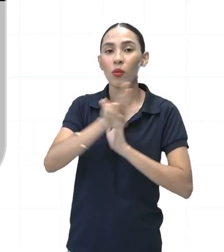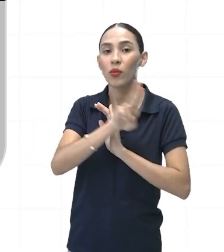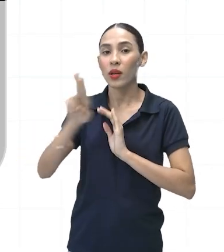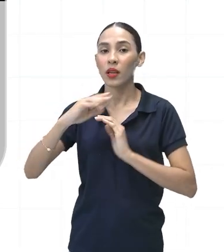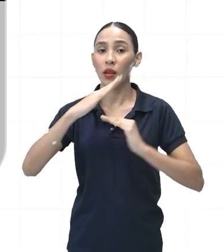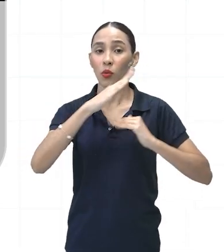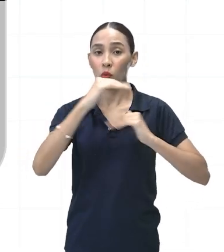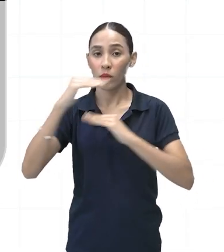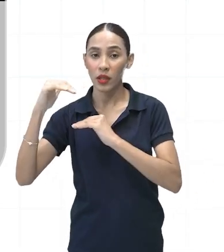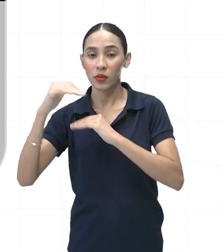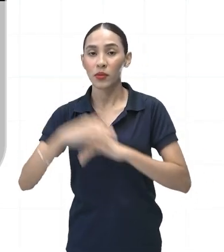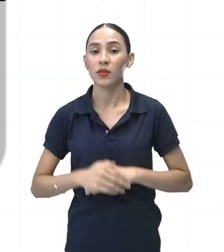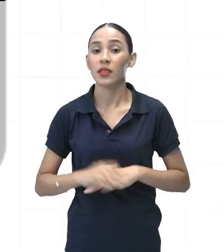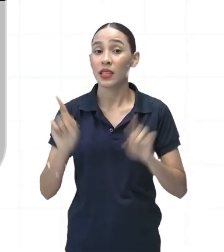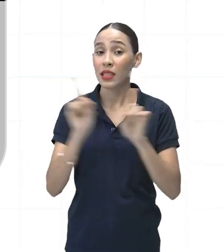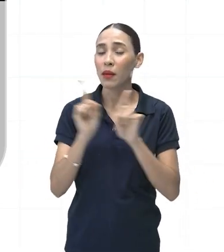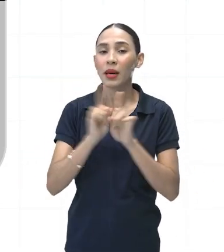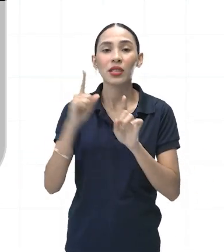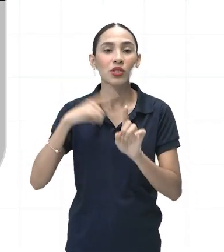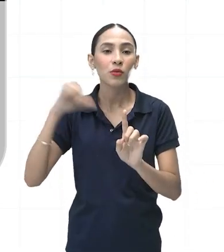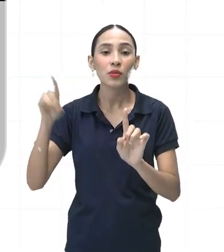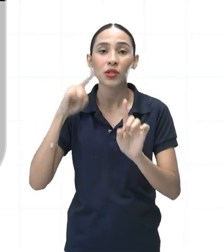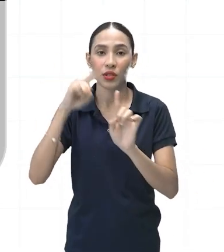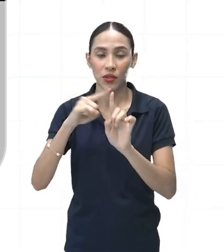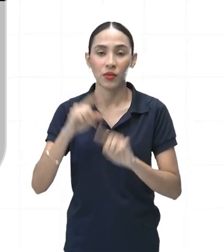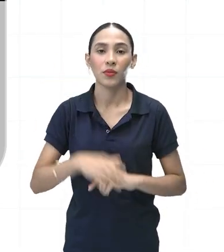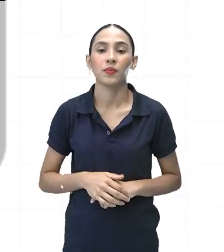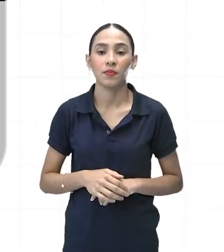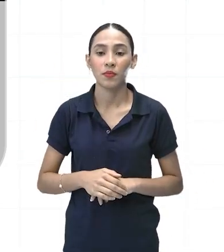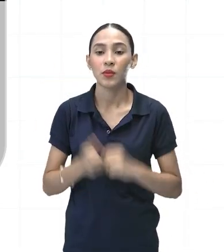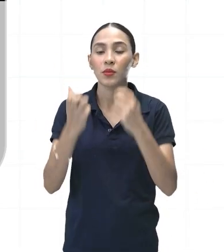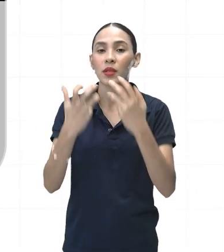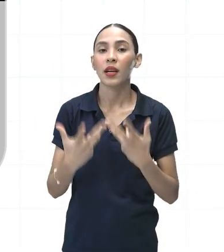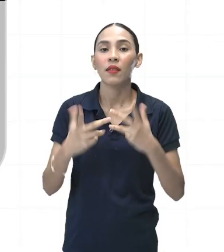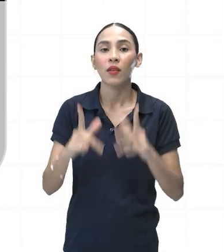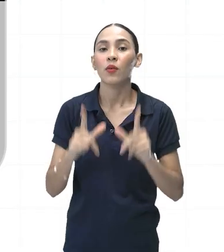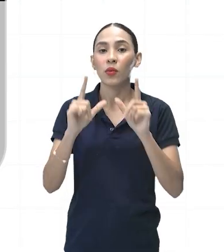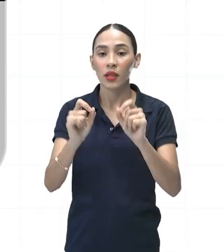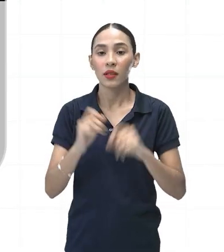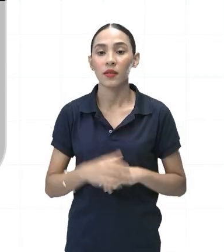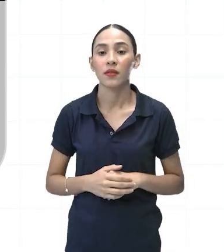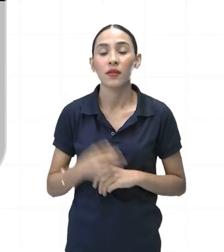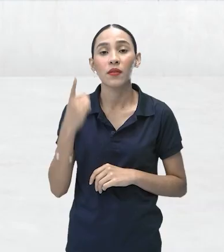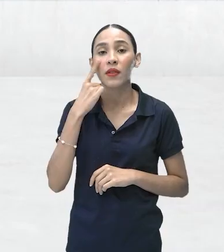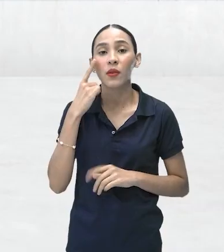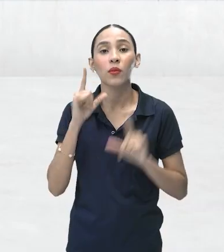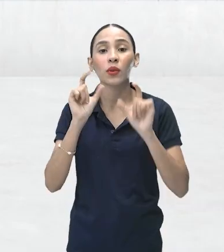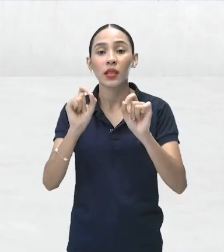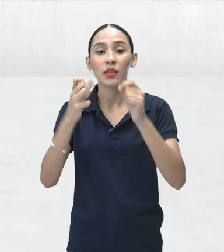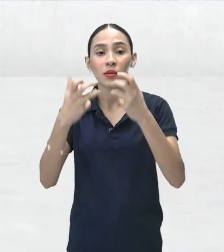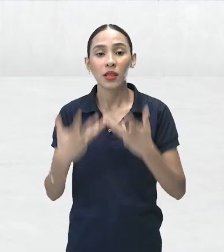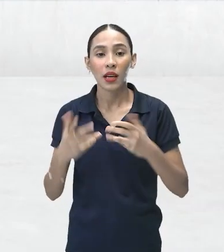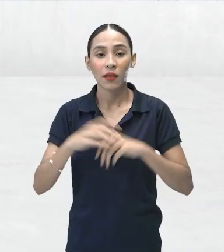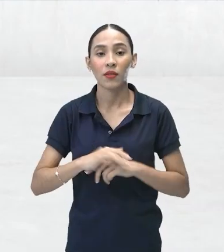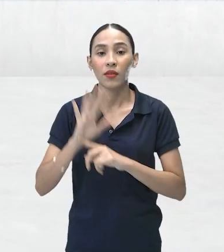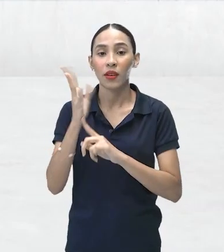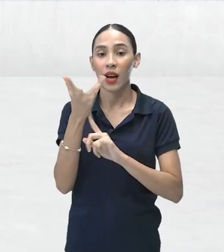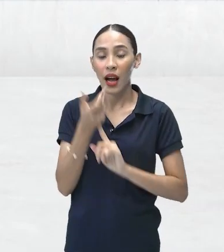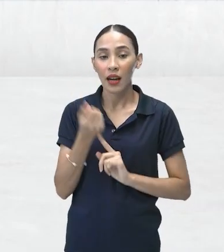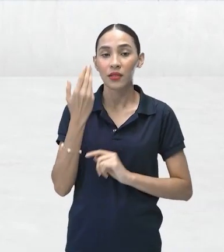cubismo. E eles tinham um propósito, certo? Eles falavam o quê? Vamos ver o que eles falavam em relação à